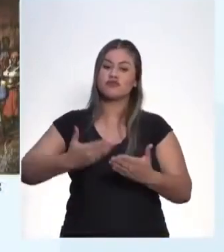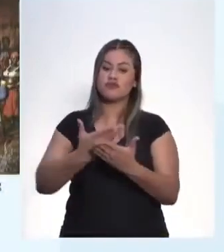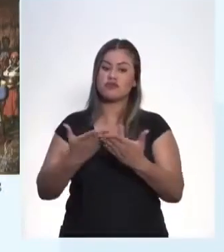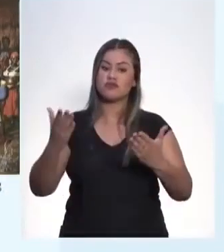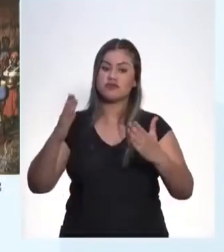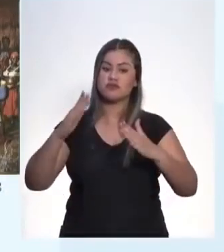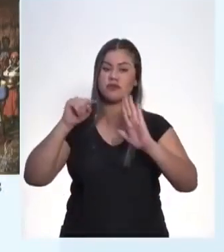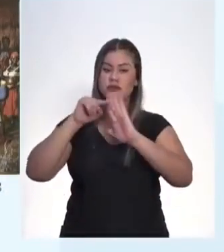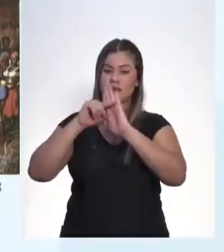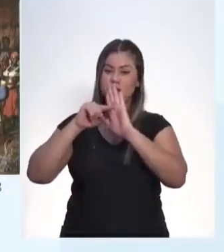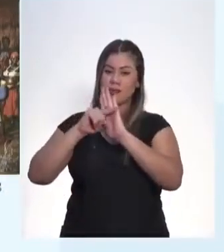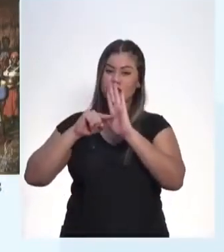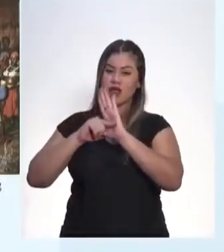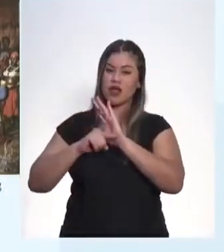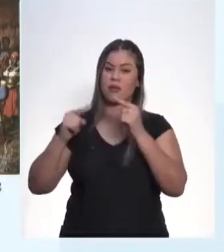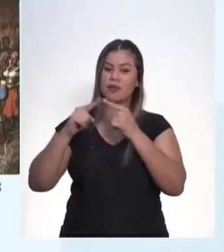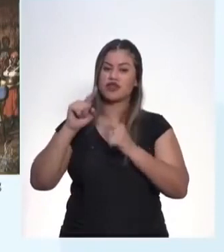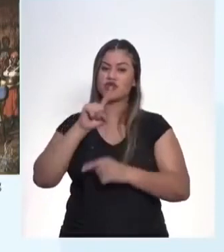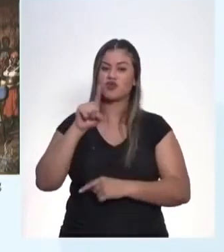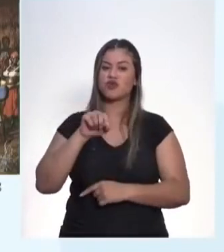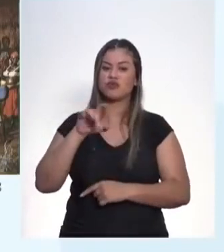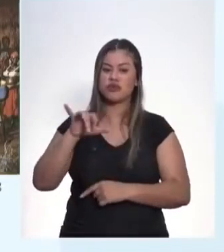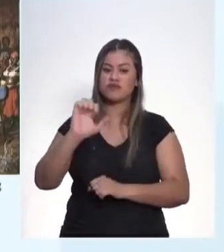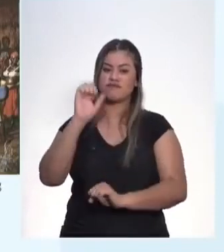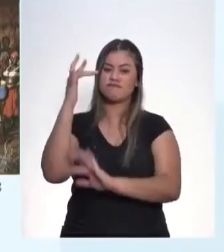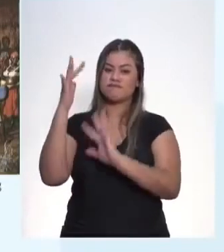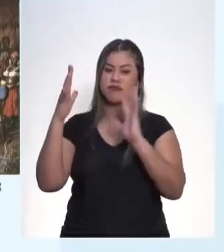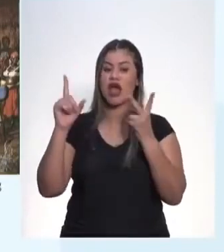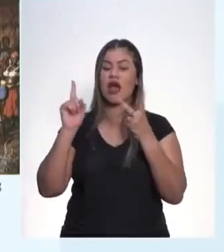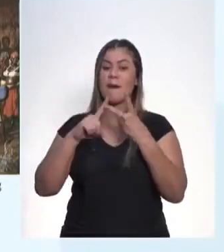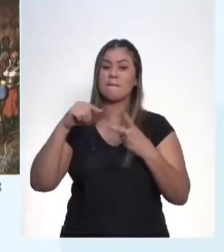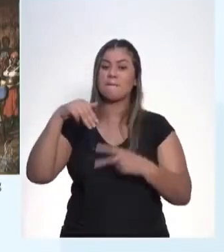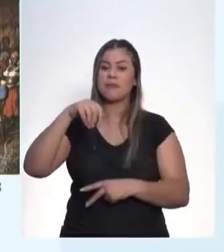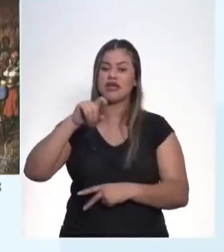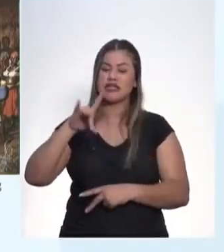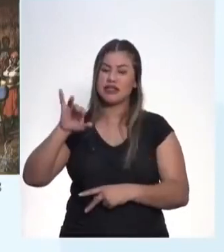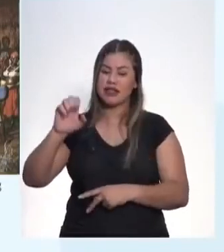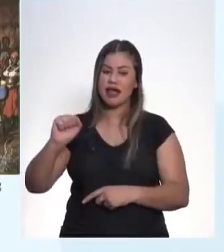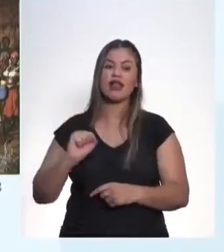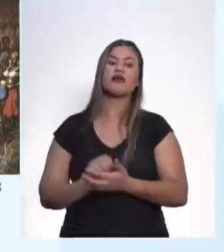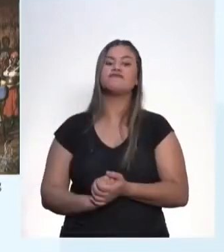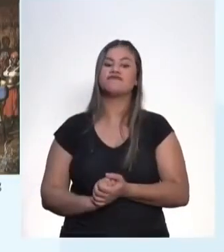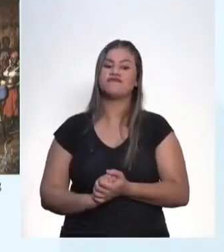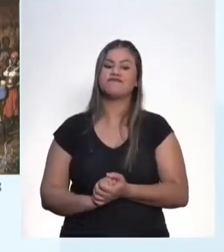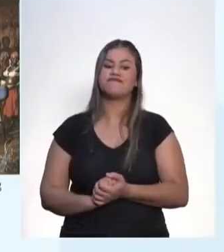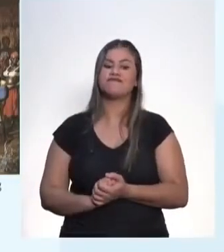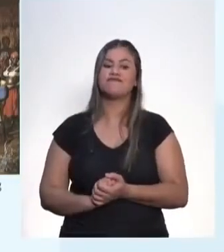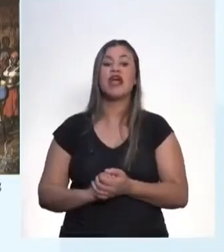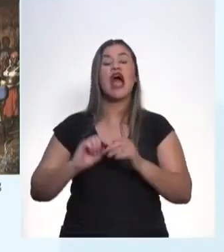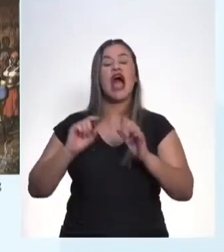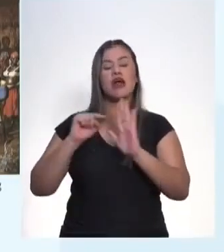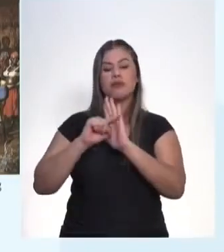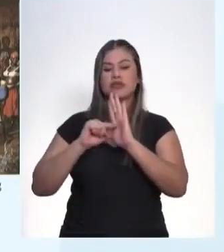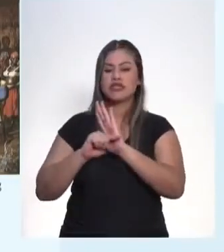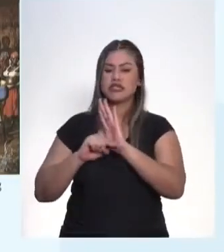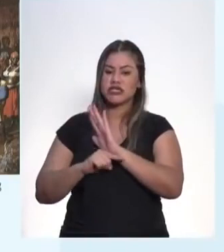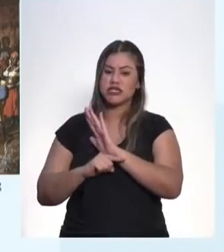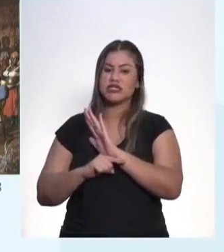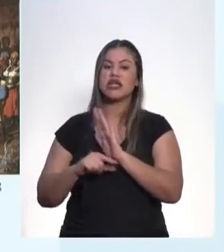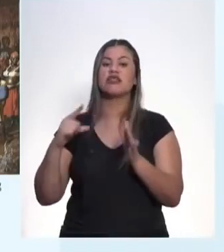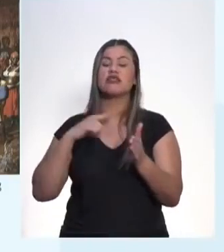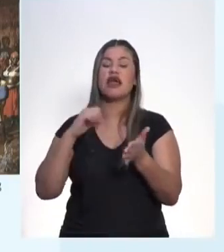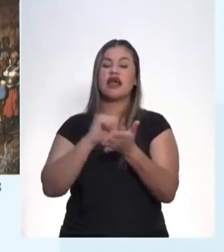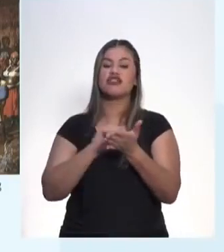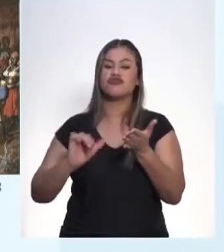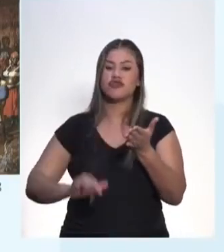realizar uma pesquisa aí sobre o Zumbi dos Palmares ou sobre o Nelson Mandela. E nessa pesquisa, a atividade,